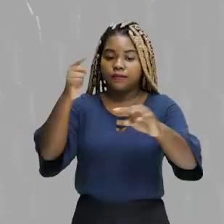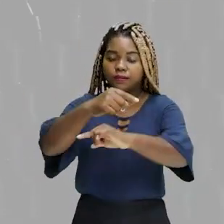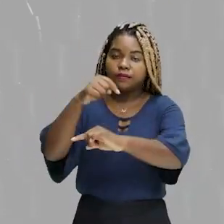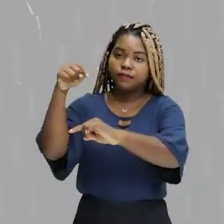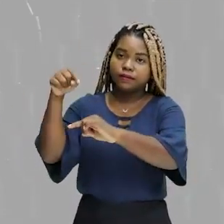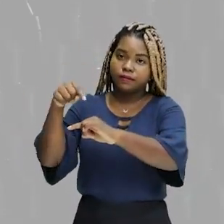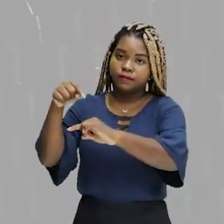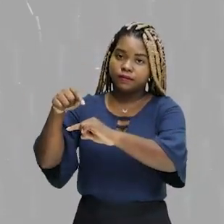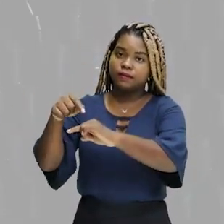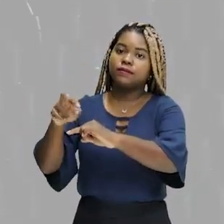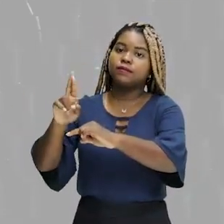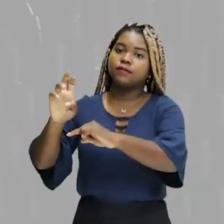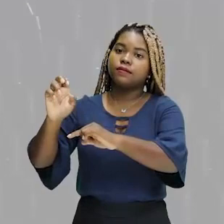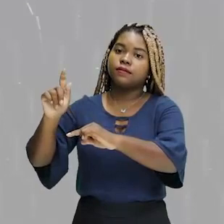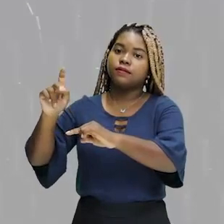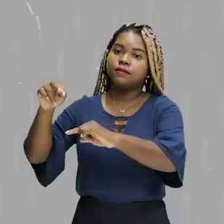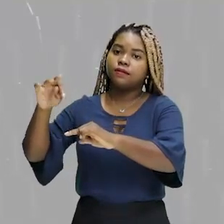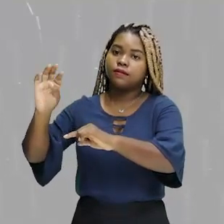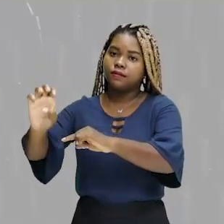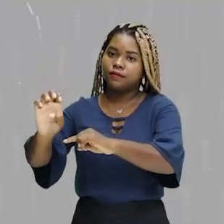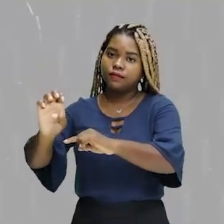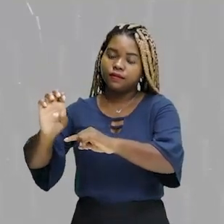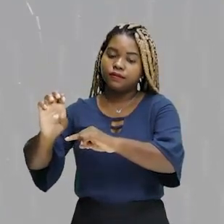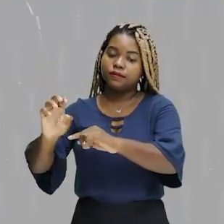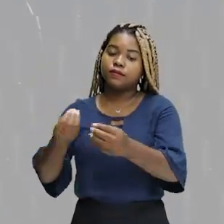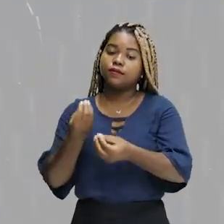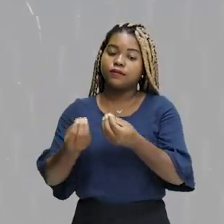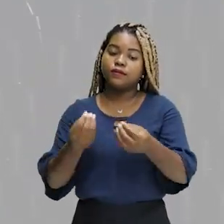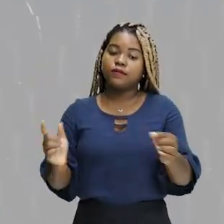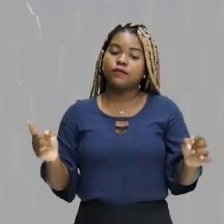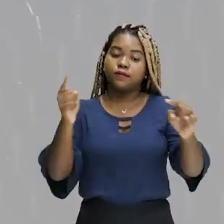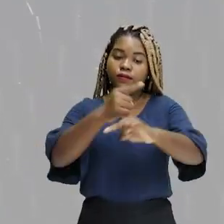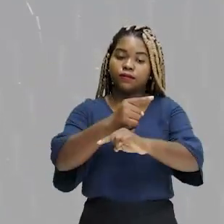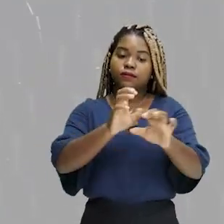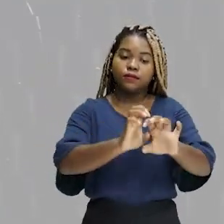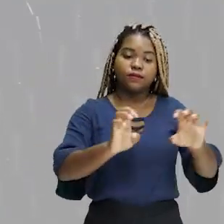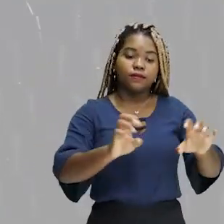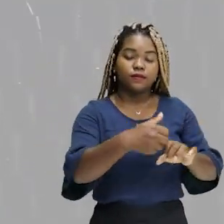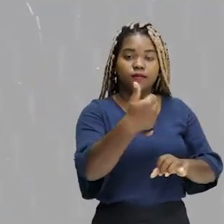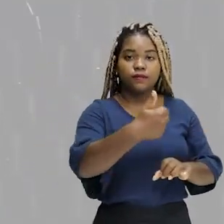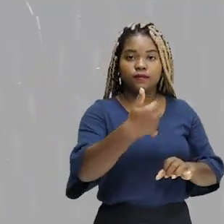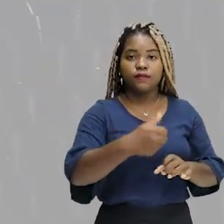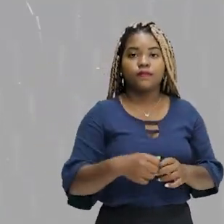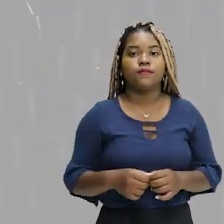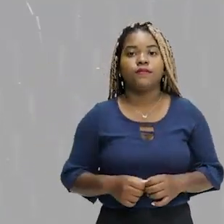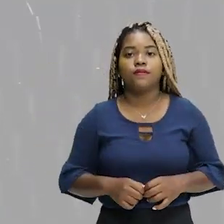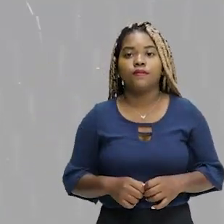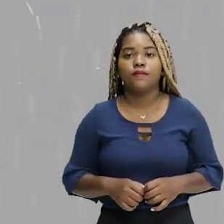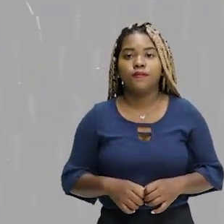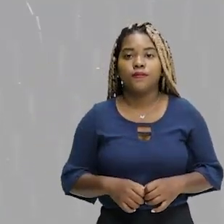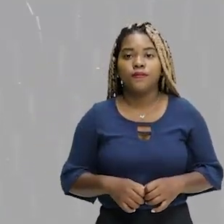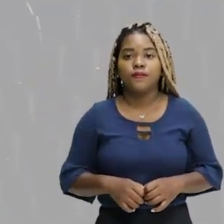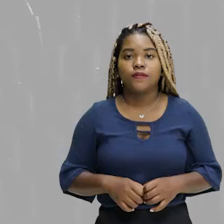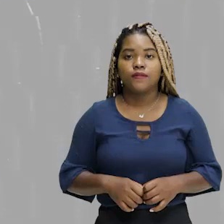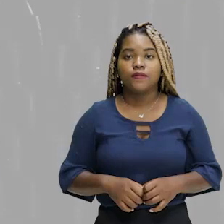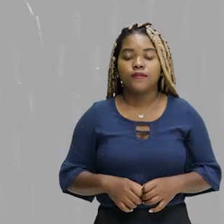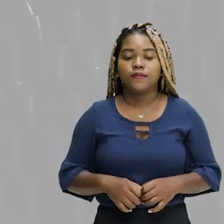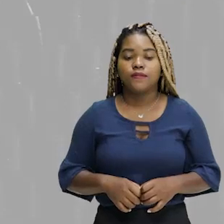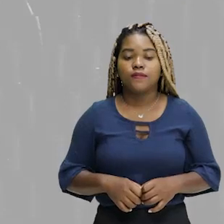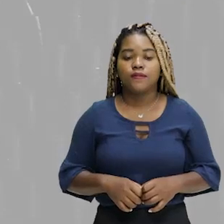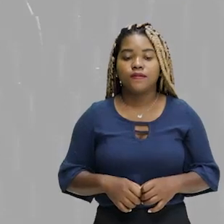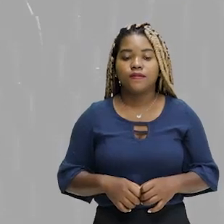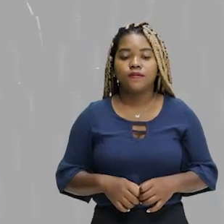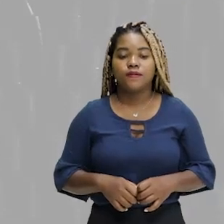Então, vamos conseguir isso como? Invertendo a equação. Então, nós vamos inverter a primeira,